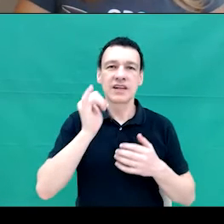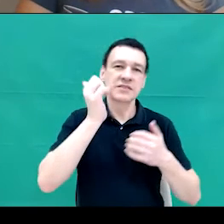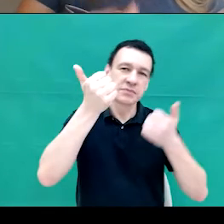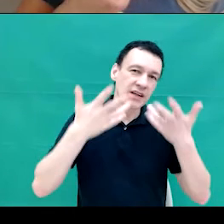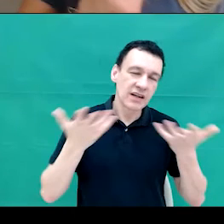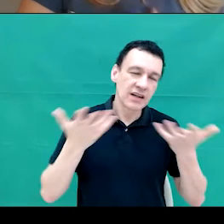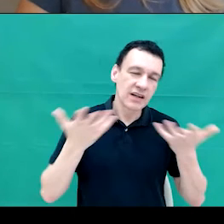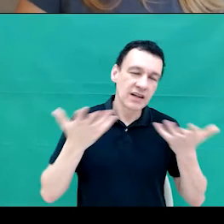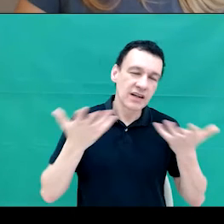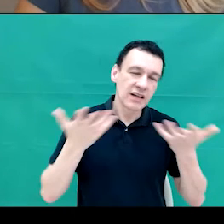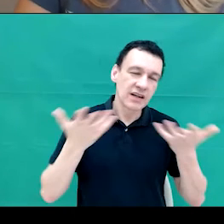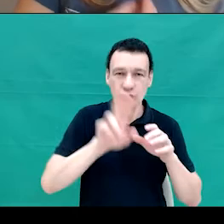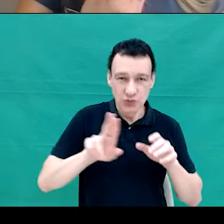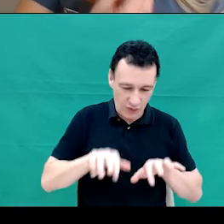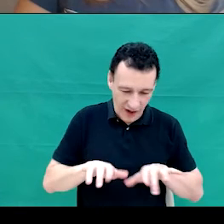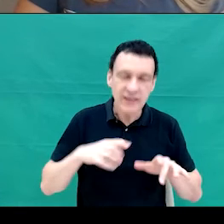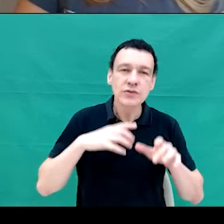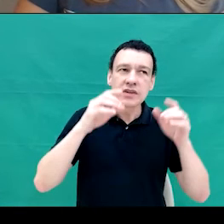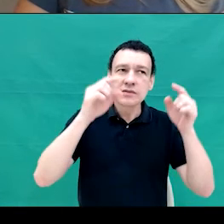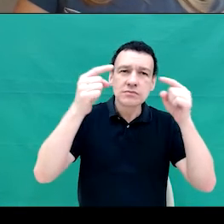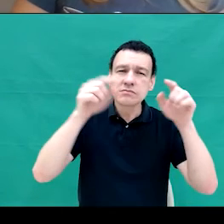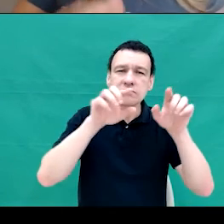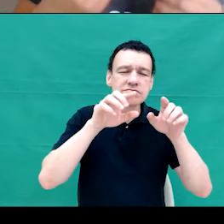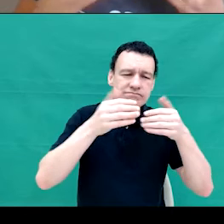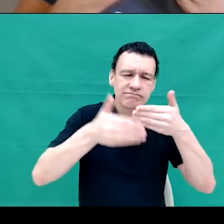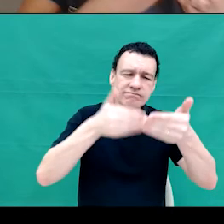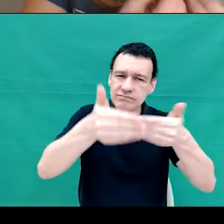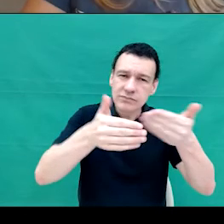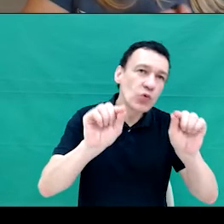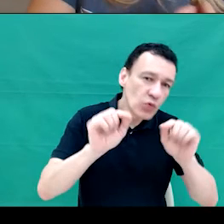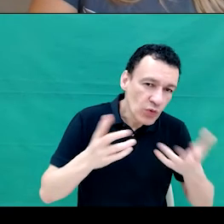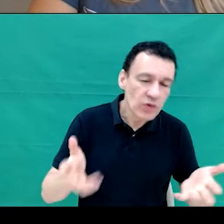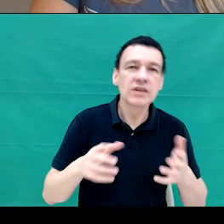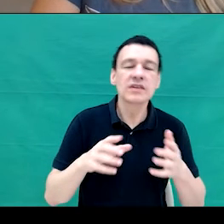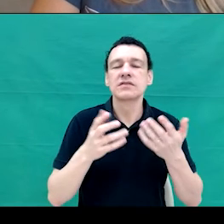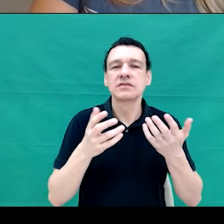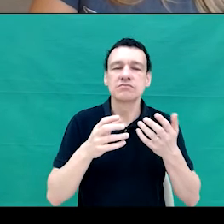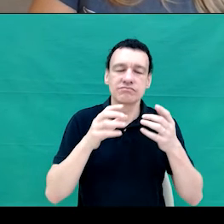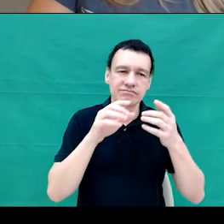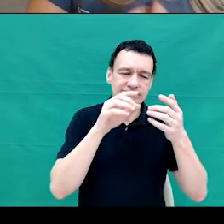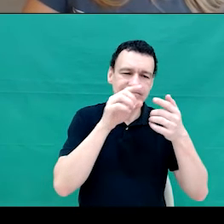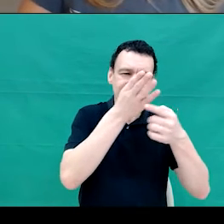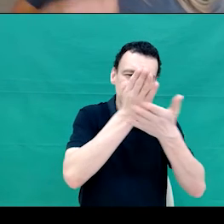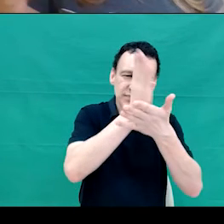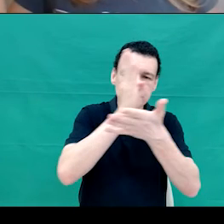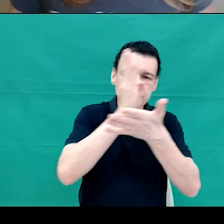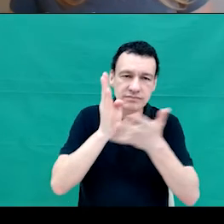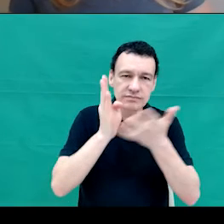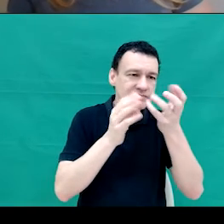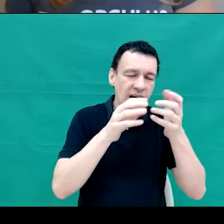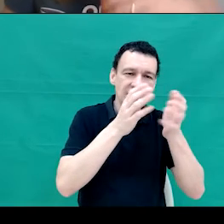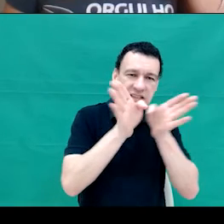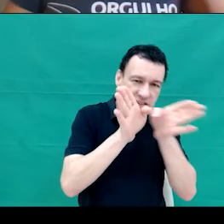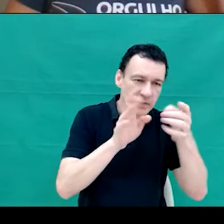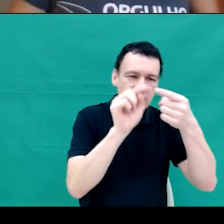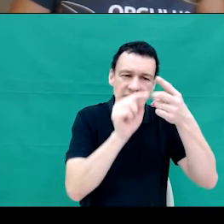usuário, né, bem descrita, funcionalmente, jogando os critérios de aceite de acessibilidade, né, o que deve